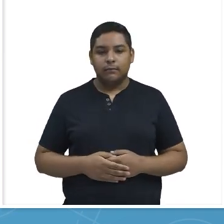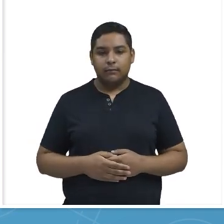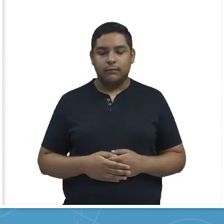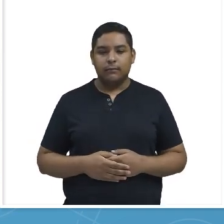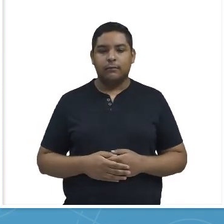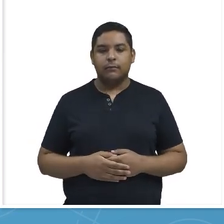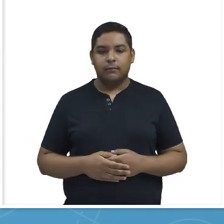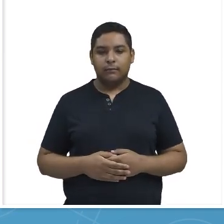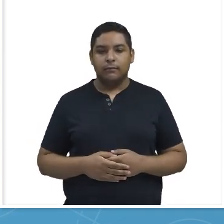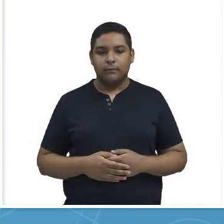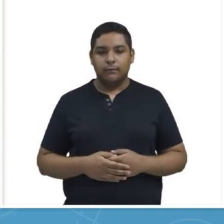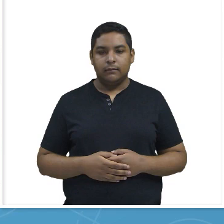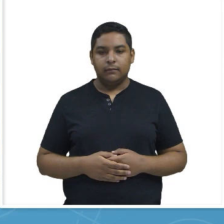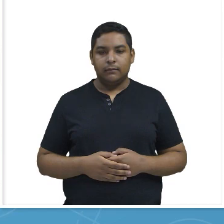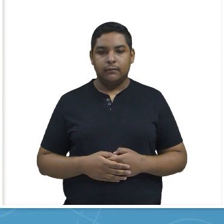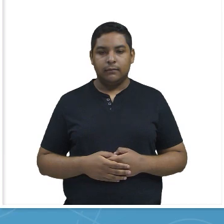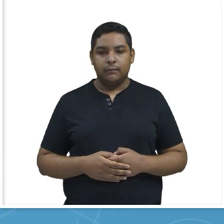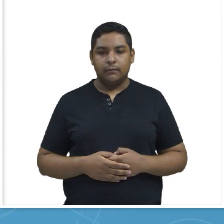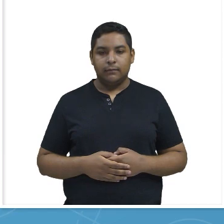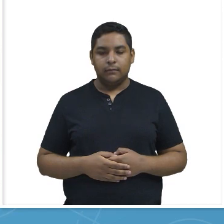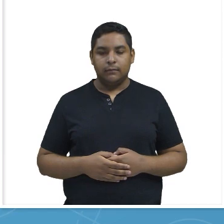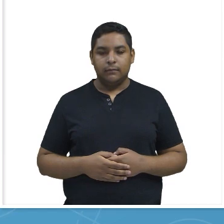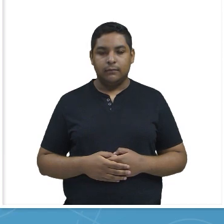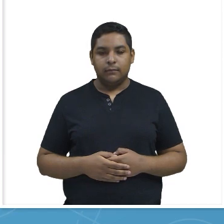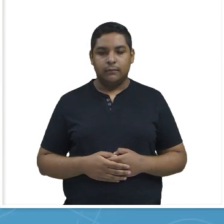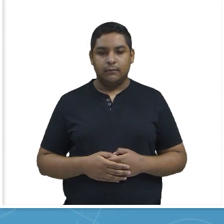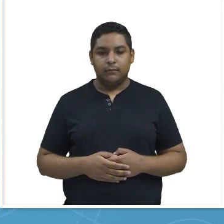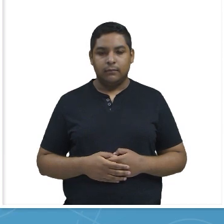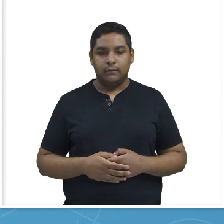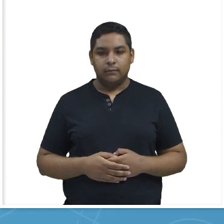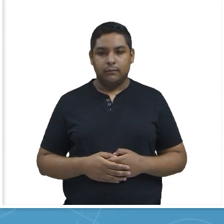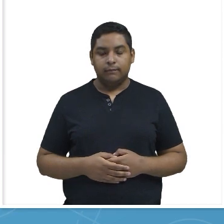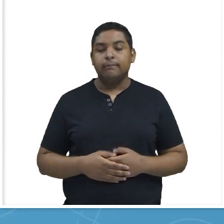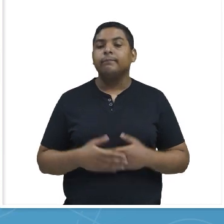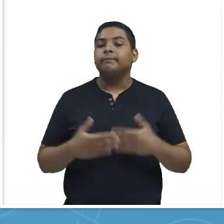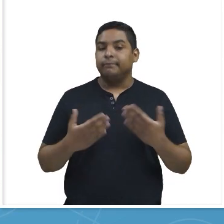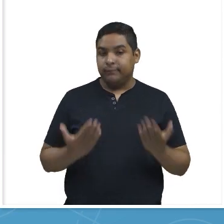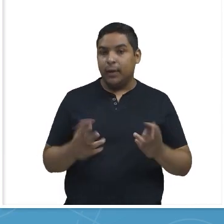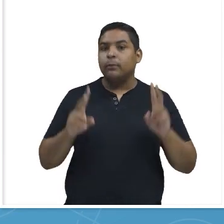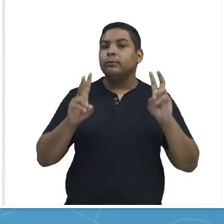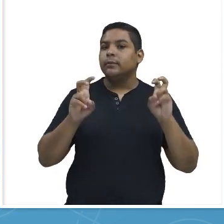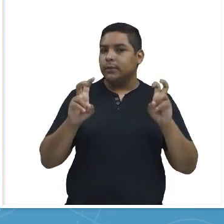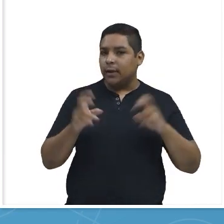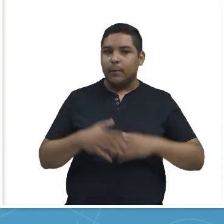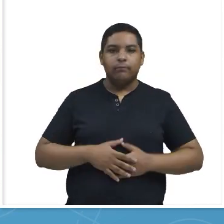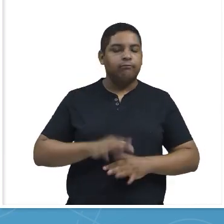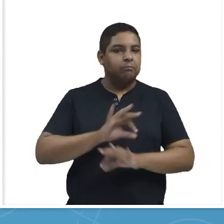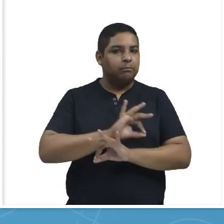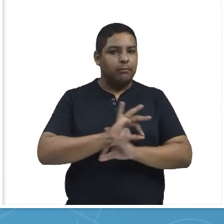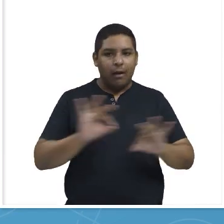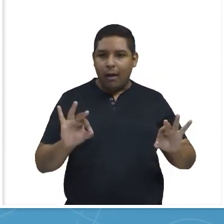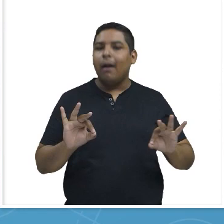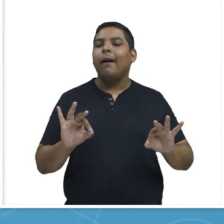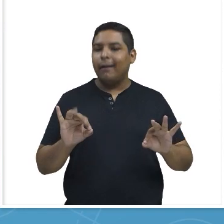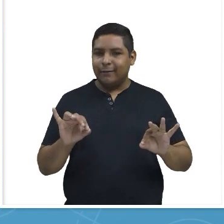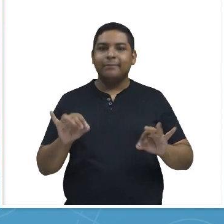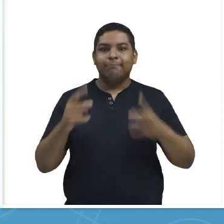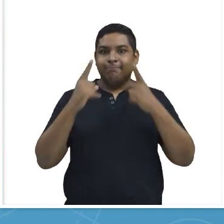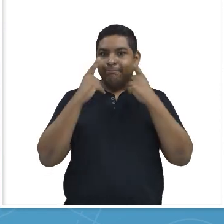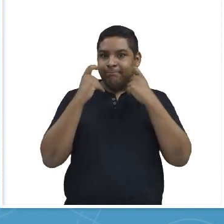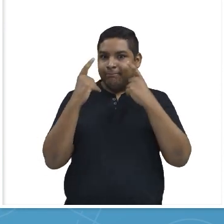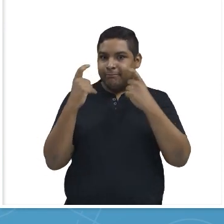o future com be going to. Bom, então esse assunto está super interessante, peço que vocês fiquem